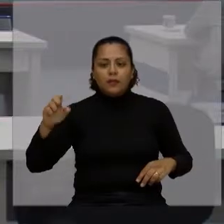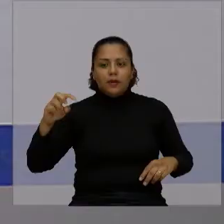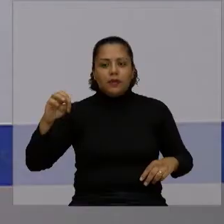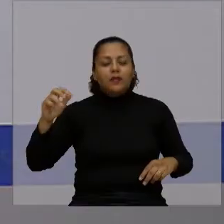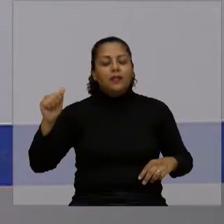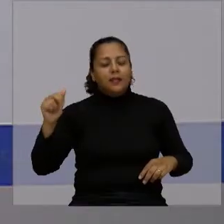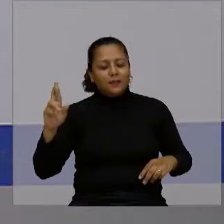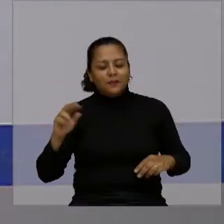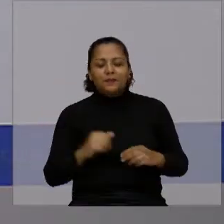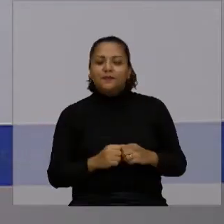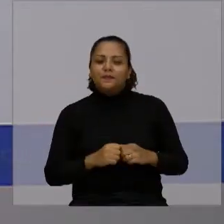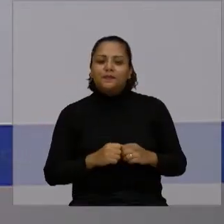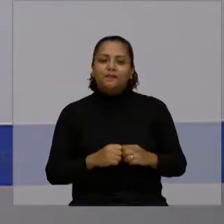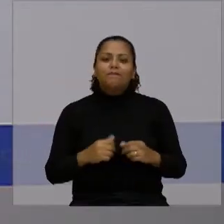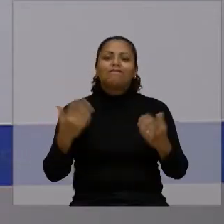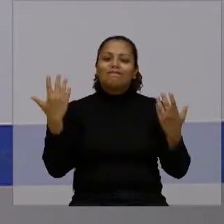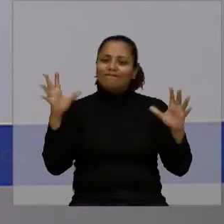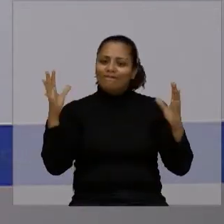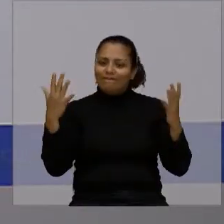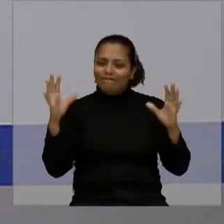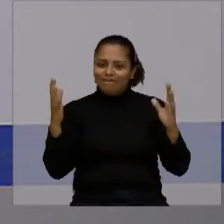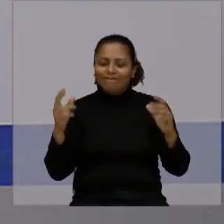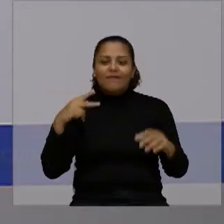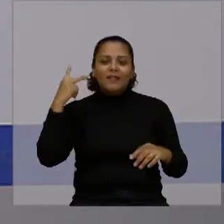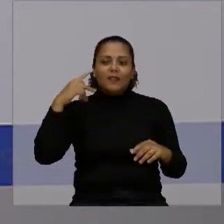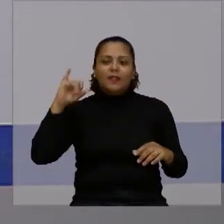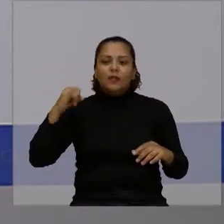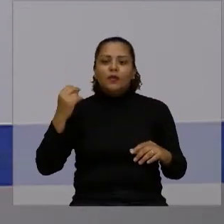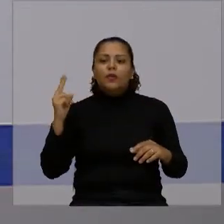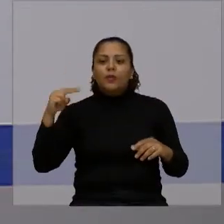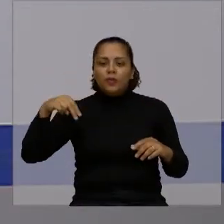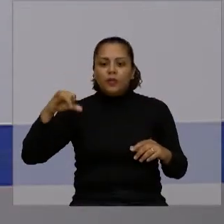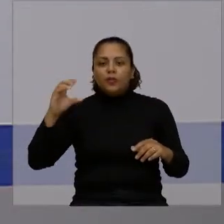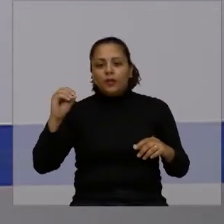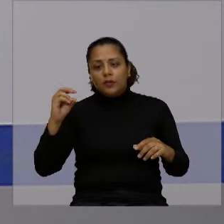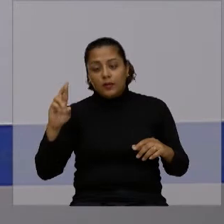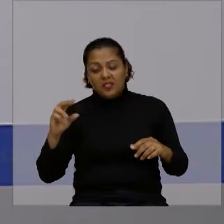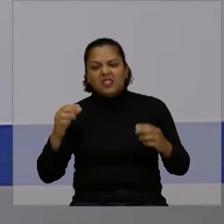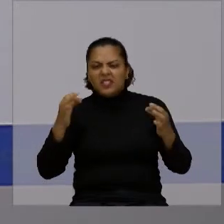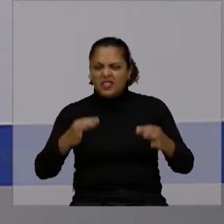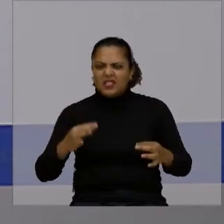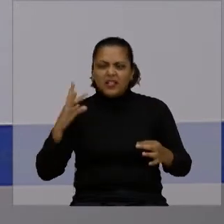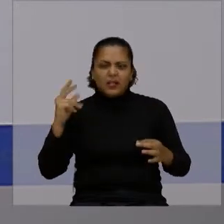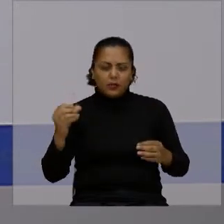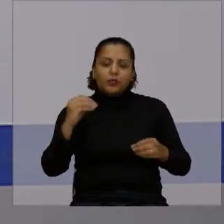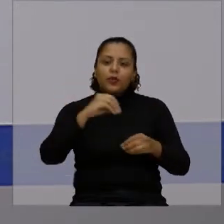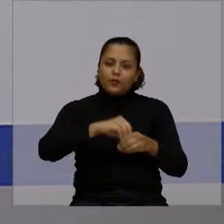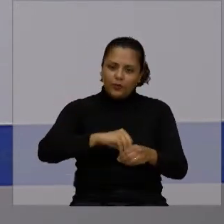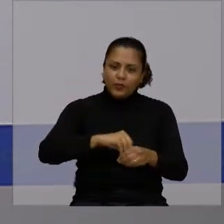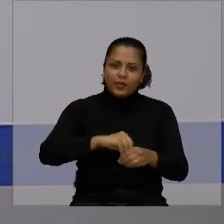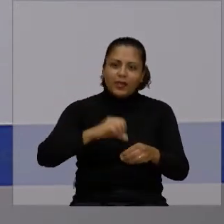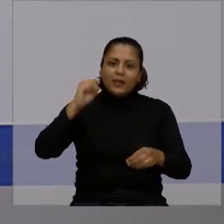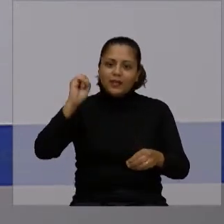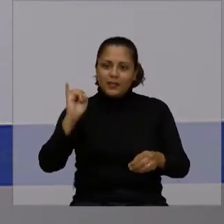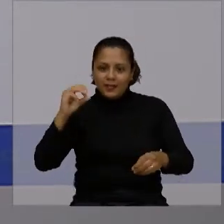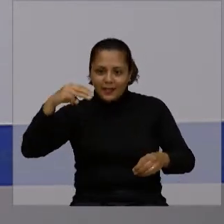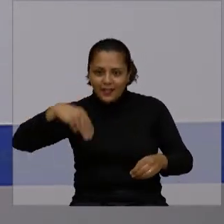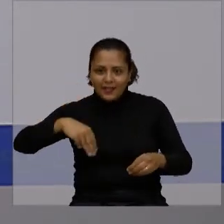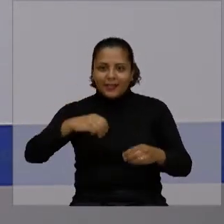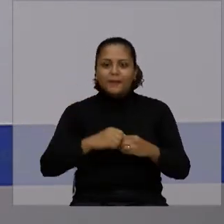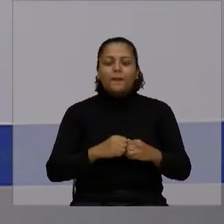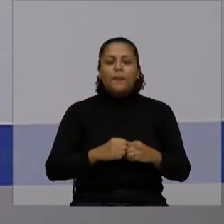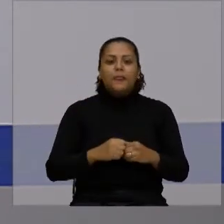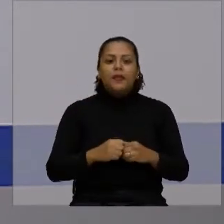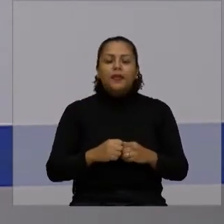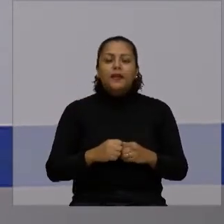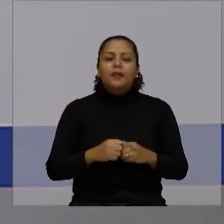Excelente manifestação, vereador Júnior. Com certeza terá aprovação total do plenário. Eu queria dividir com todos os colegas